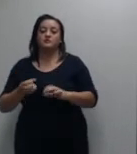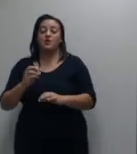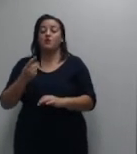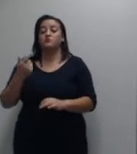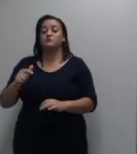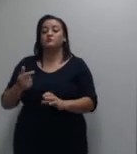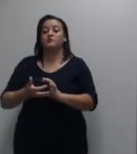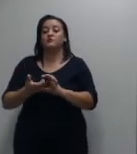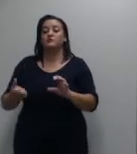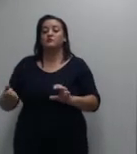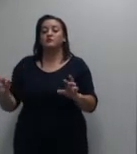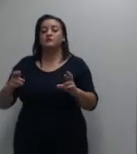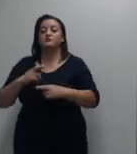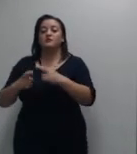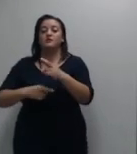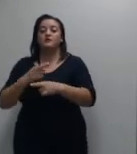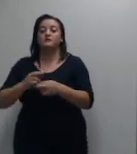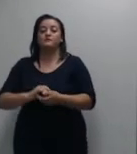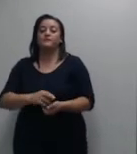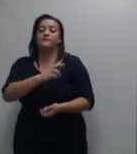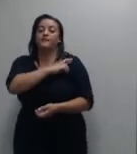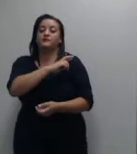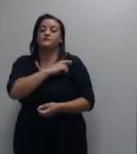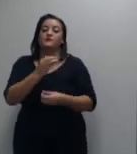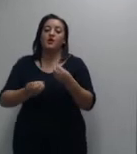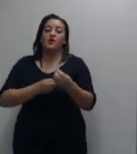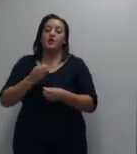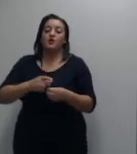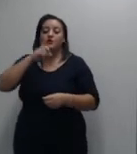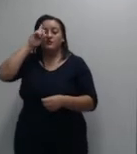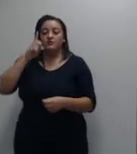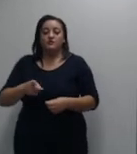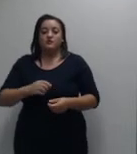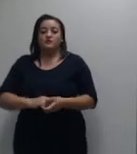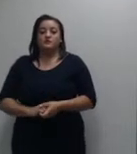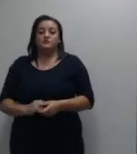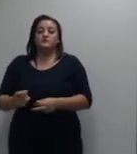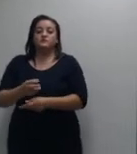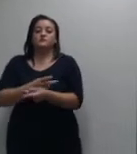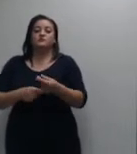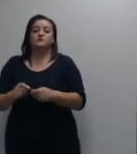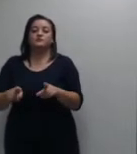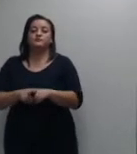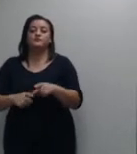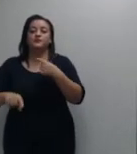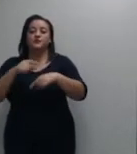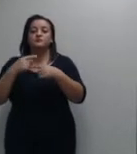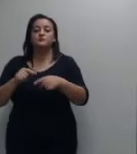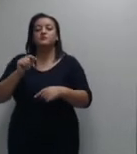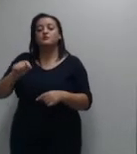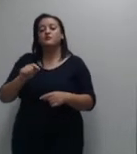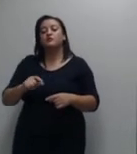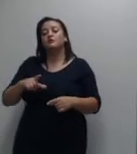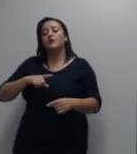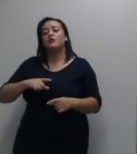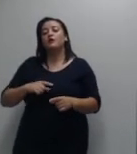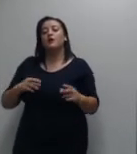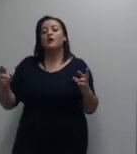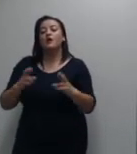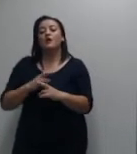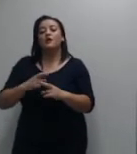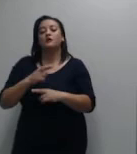do referido autor como ordenador de despesa discussão que dizia exatamente